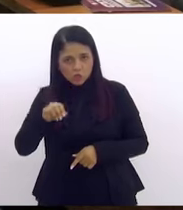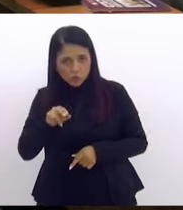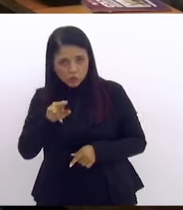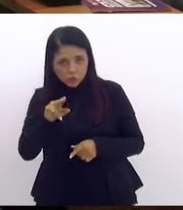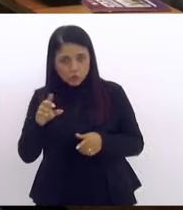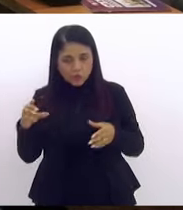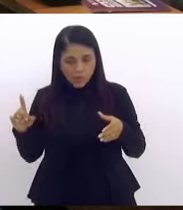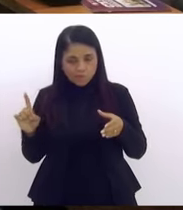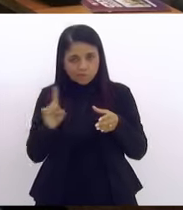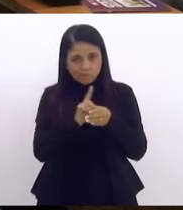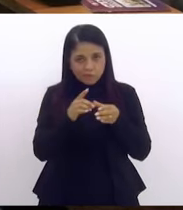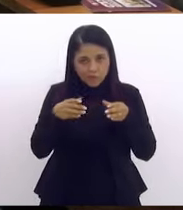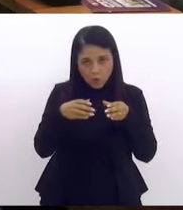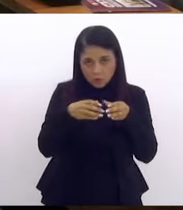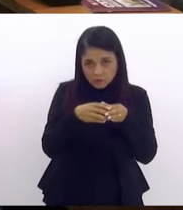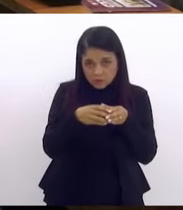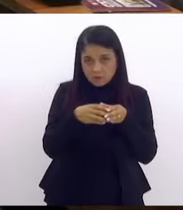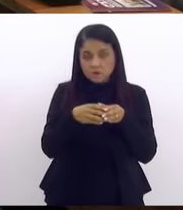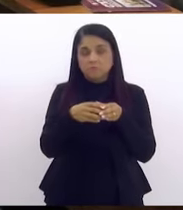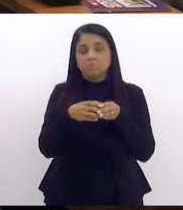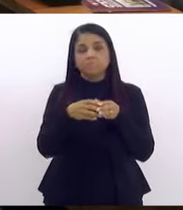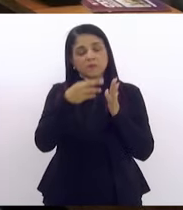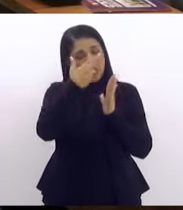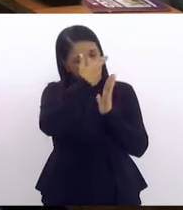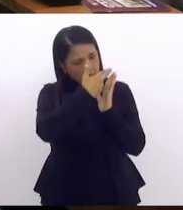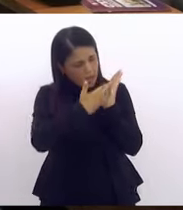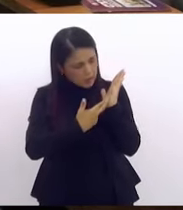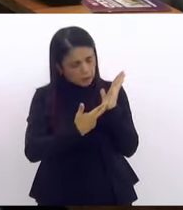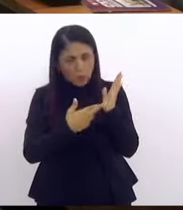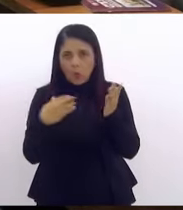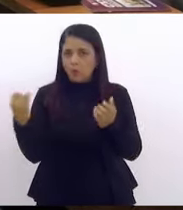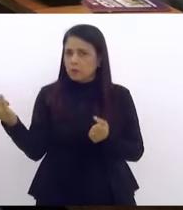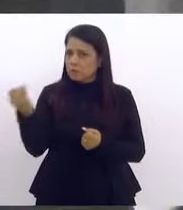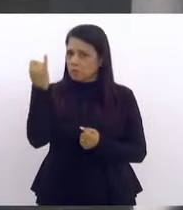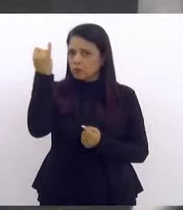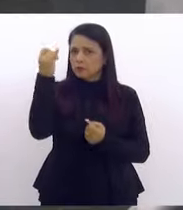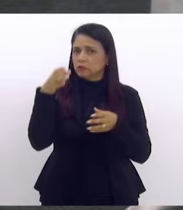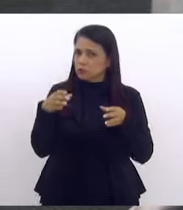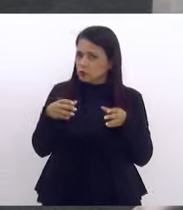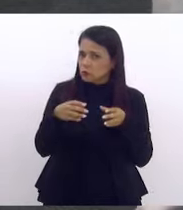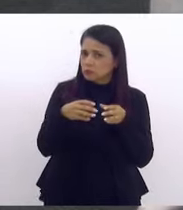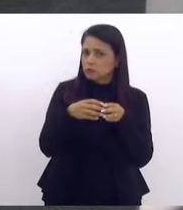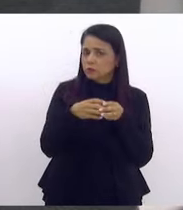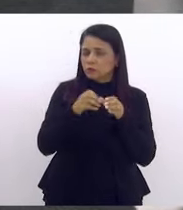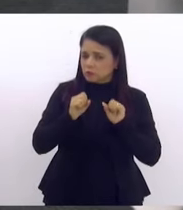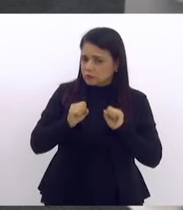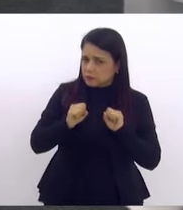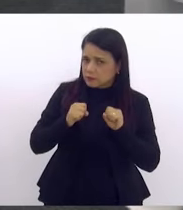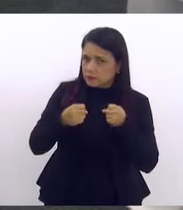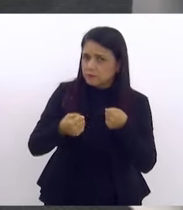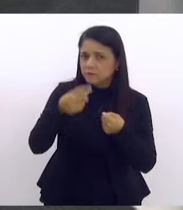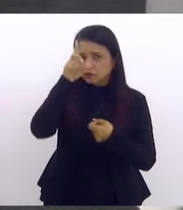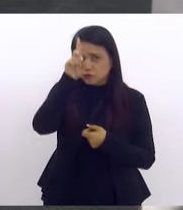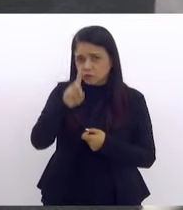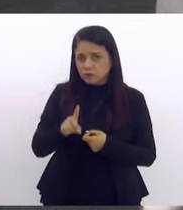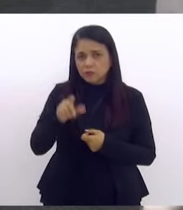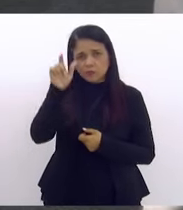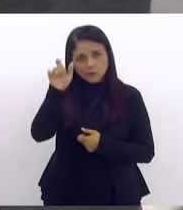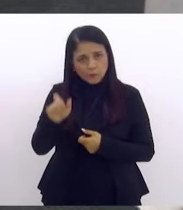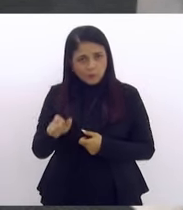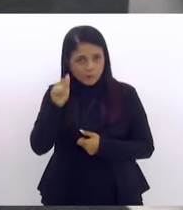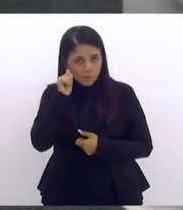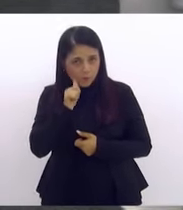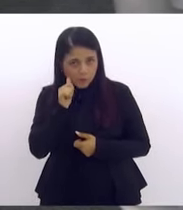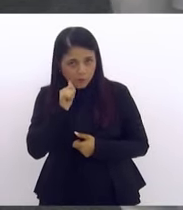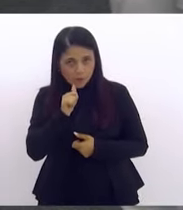pela apresentação desse belo e importante relatório da Comissão Defesa dos Direitos da Mulher. Vossa